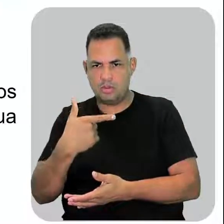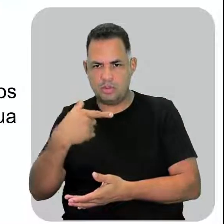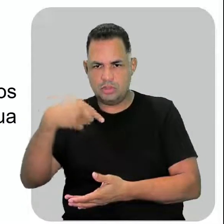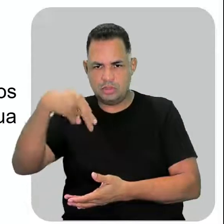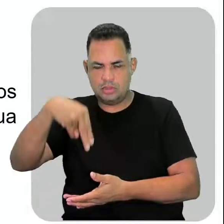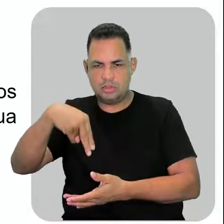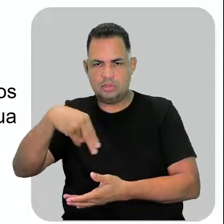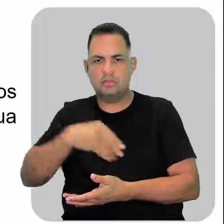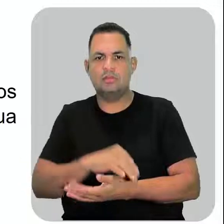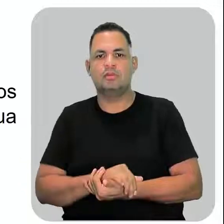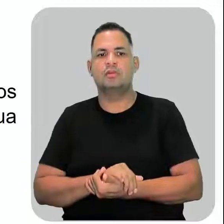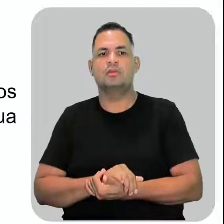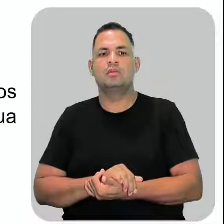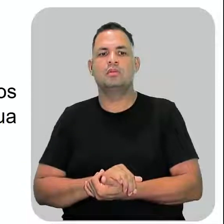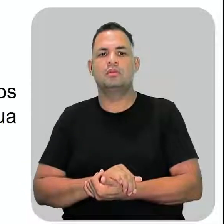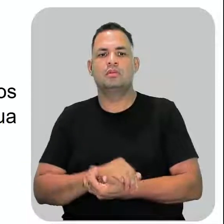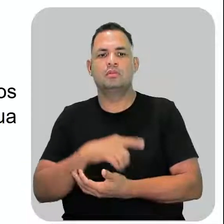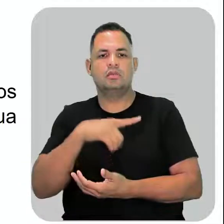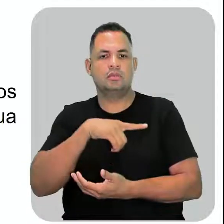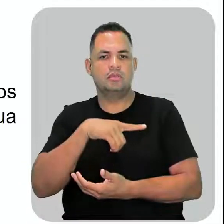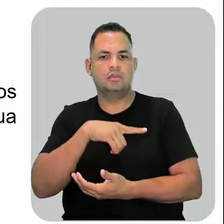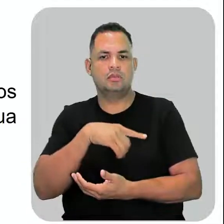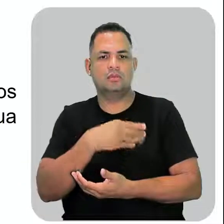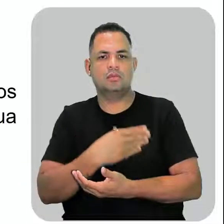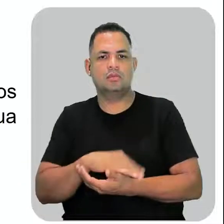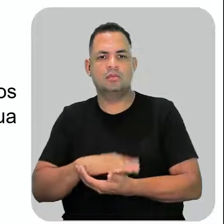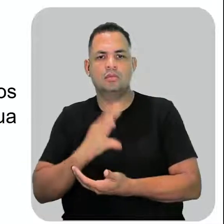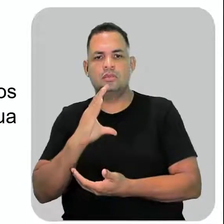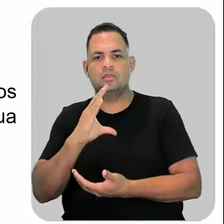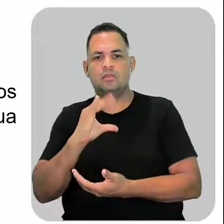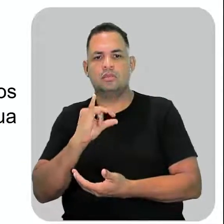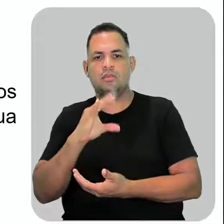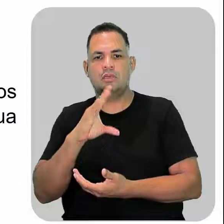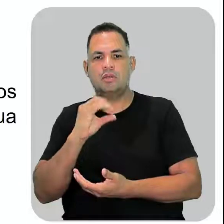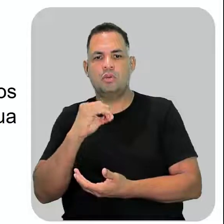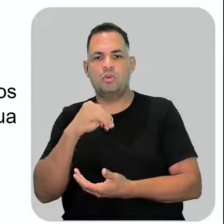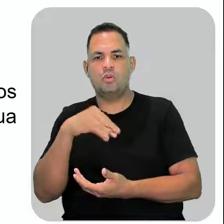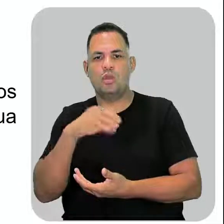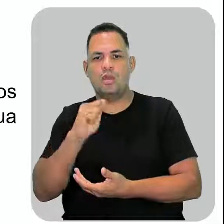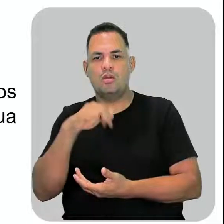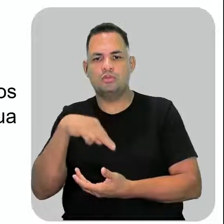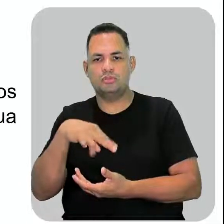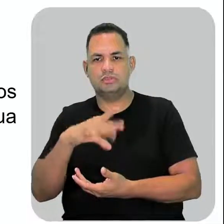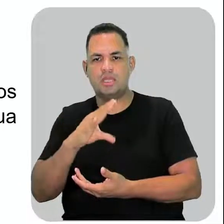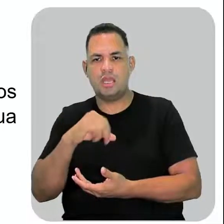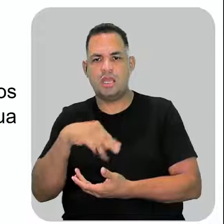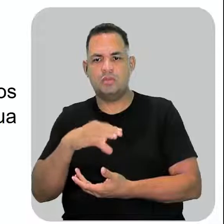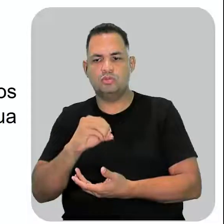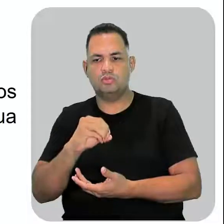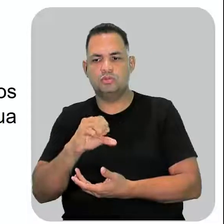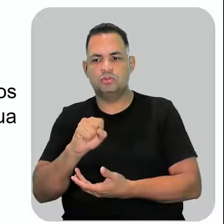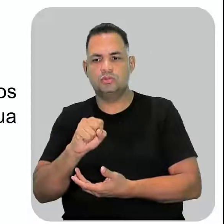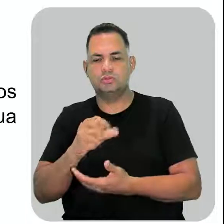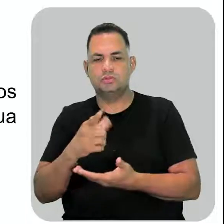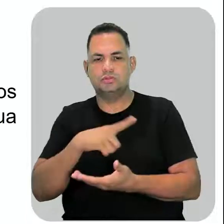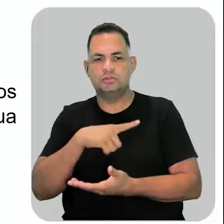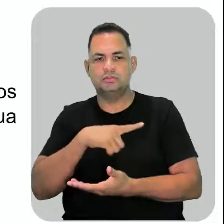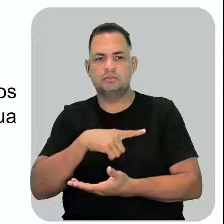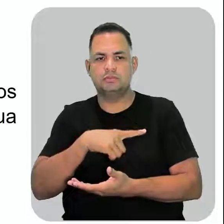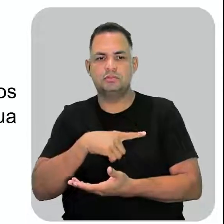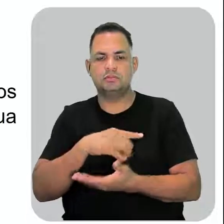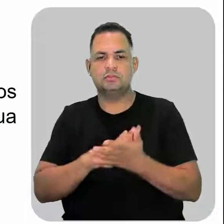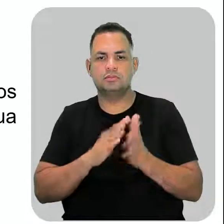CnH2n. Nós temos também os cicloalcenos, que são os ciclos, que a cadeia fechada, no caso,